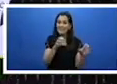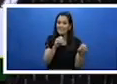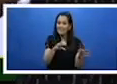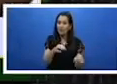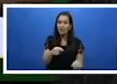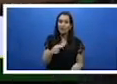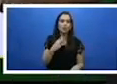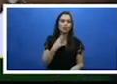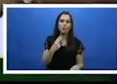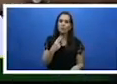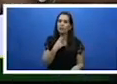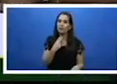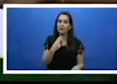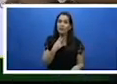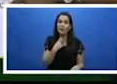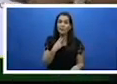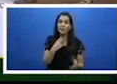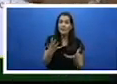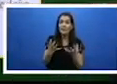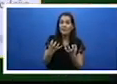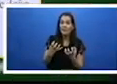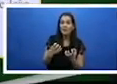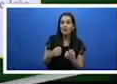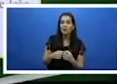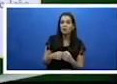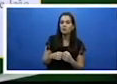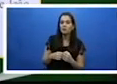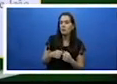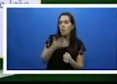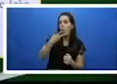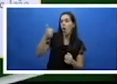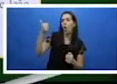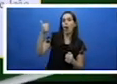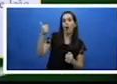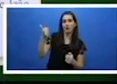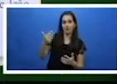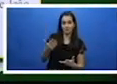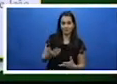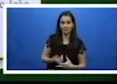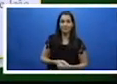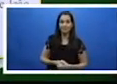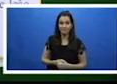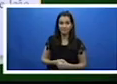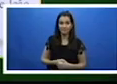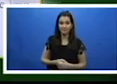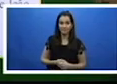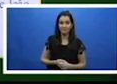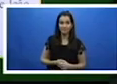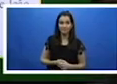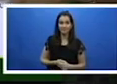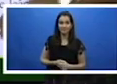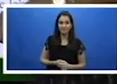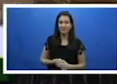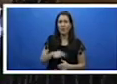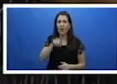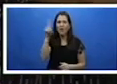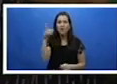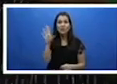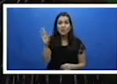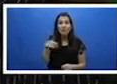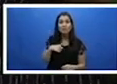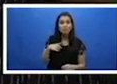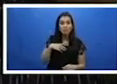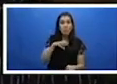podemos querer levar vantagem a qualquer custo. Olha, eles já deram aqui uma diquinha, já ficou